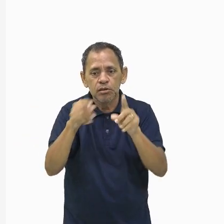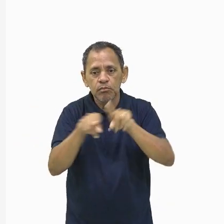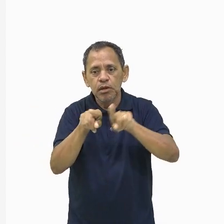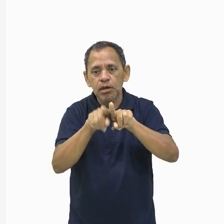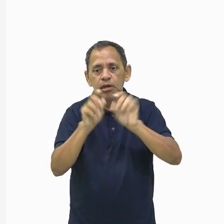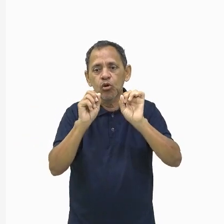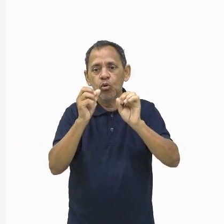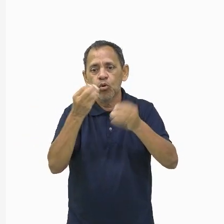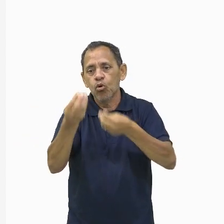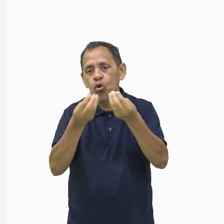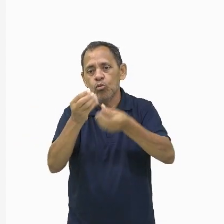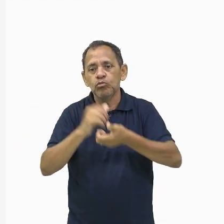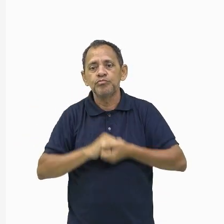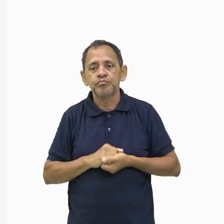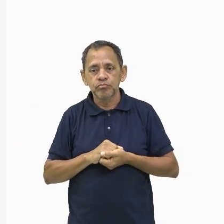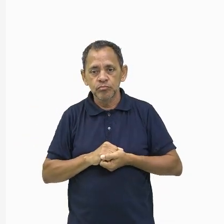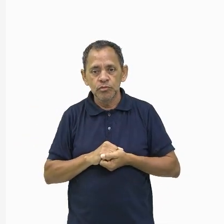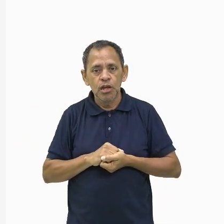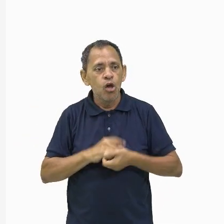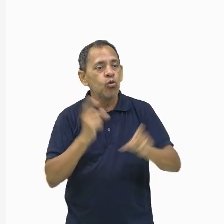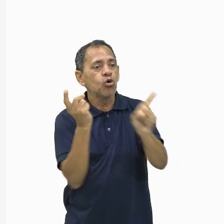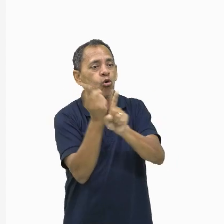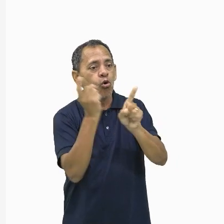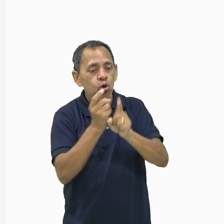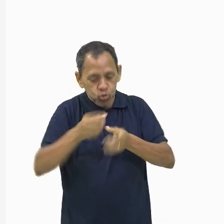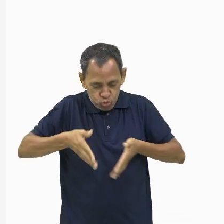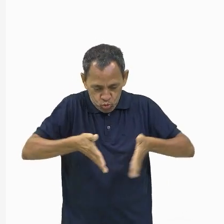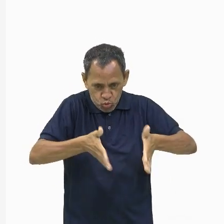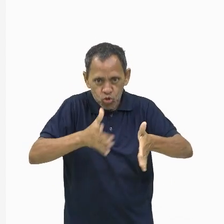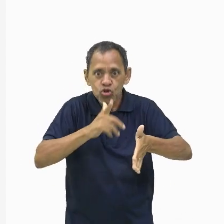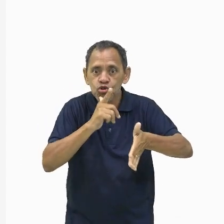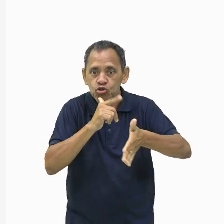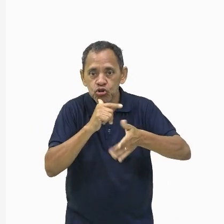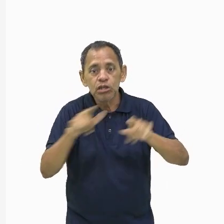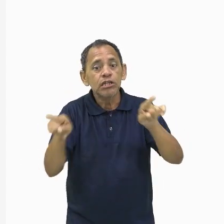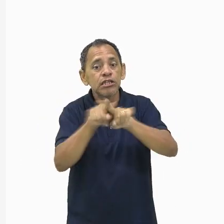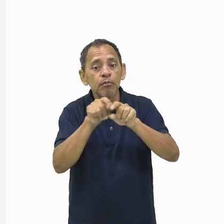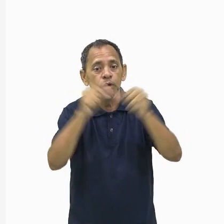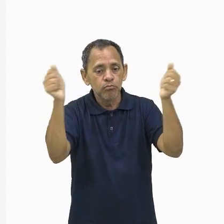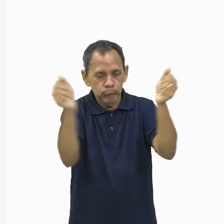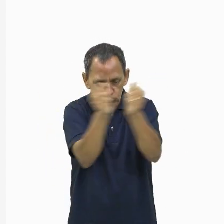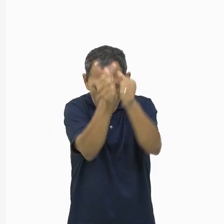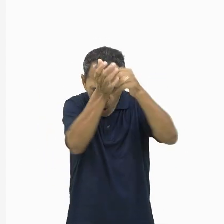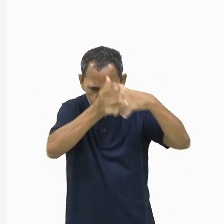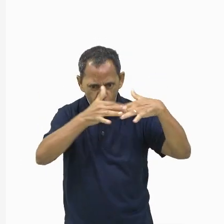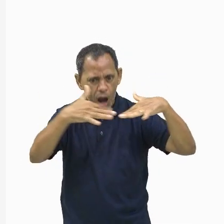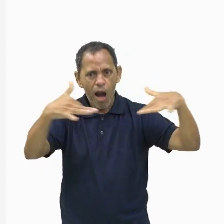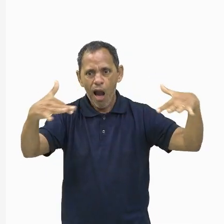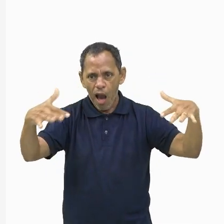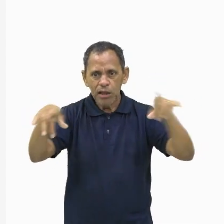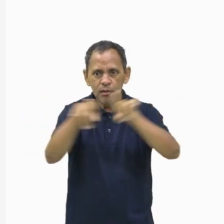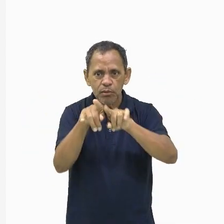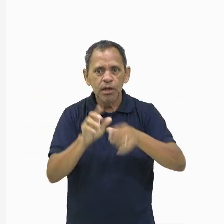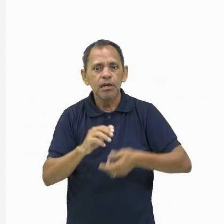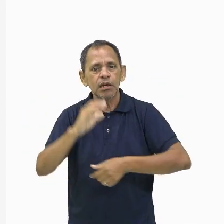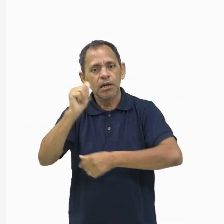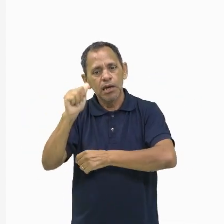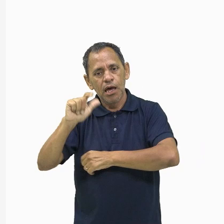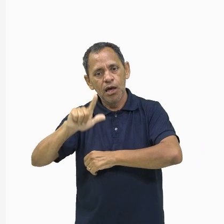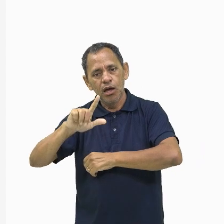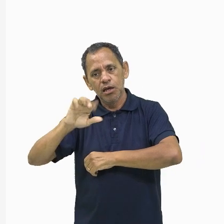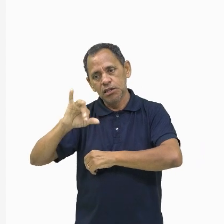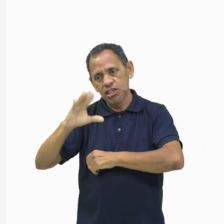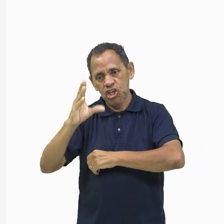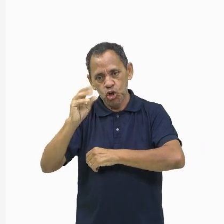esses que eu encontro tanto nos rios como no mar também, né? São os íons de cálcio, de magnésio,